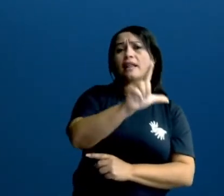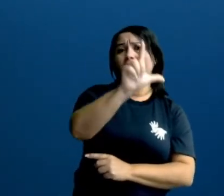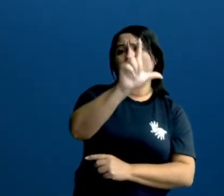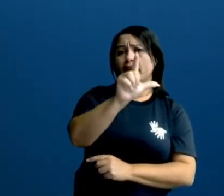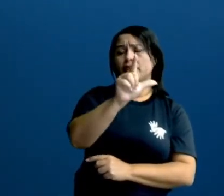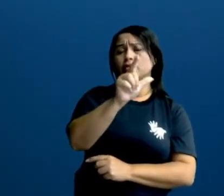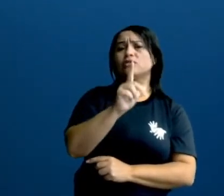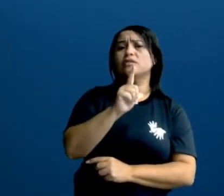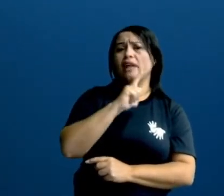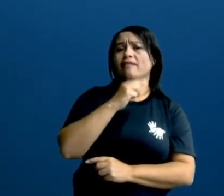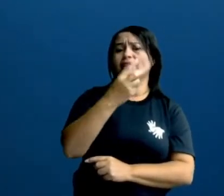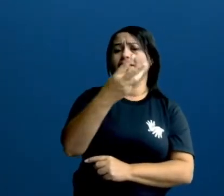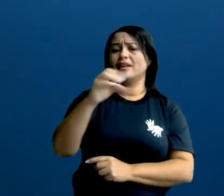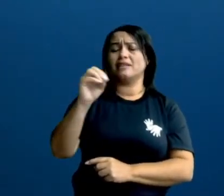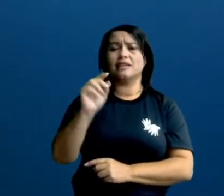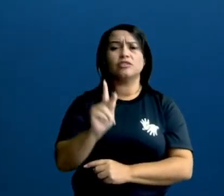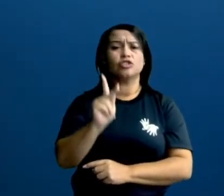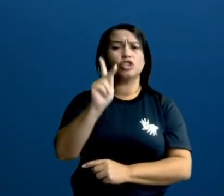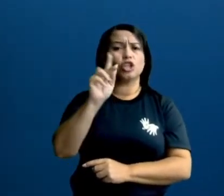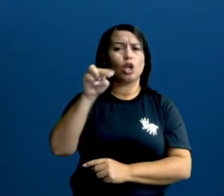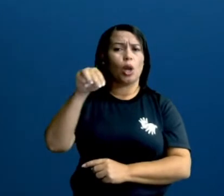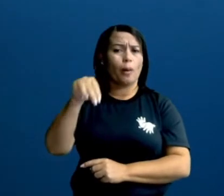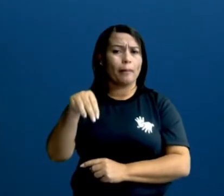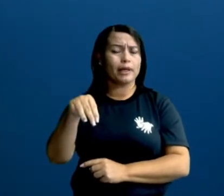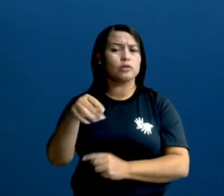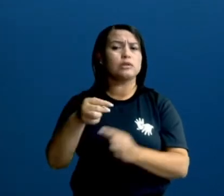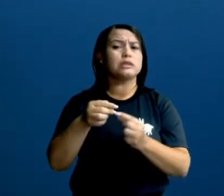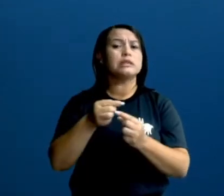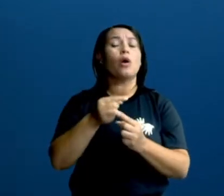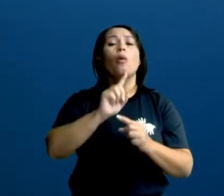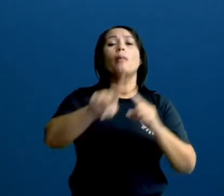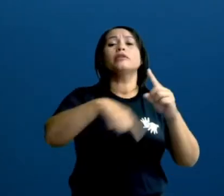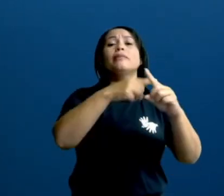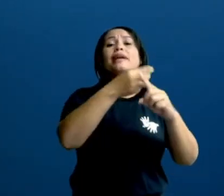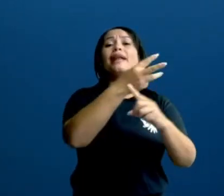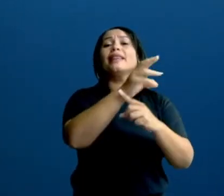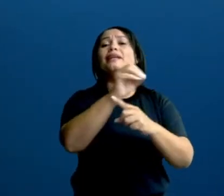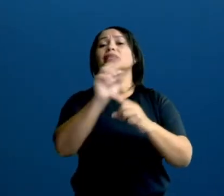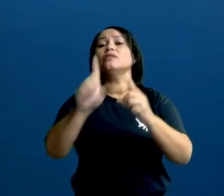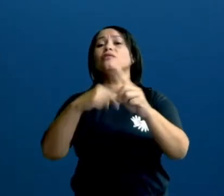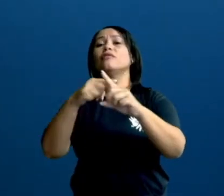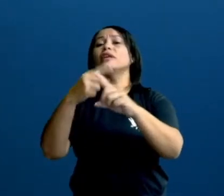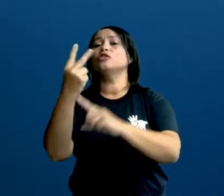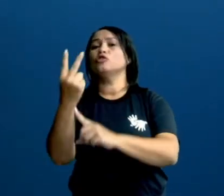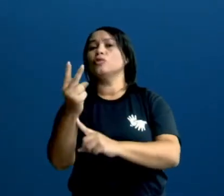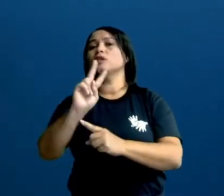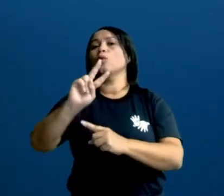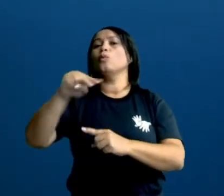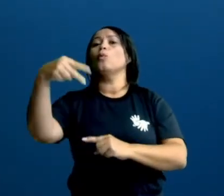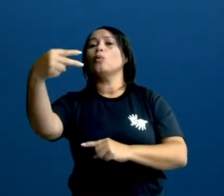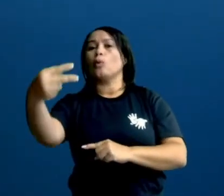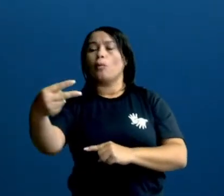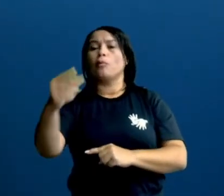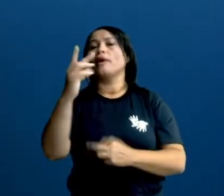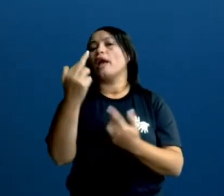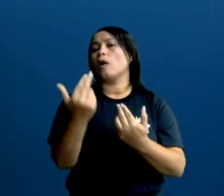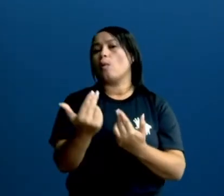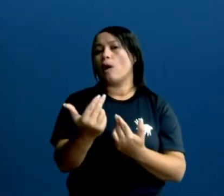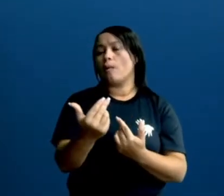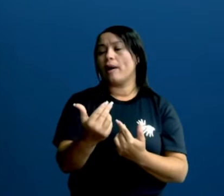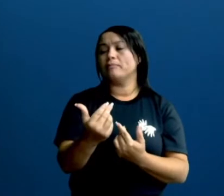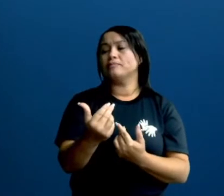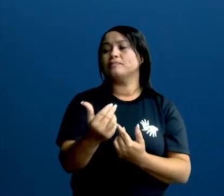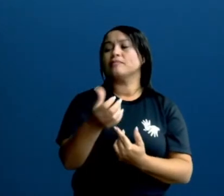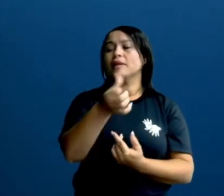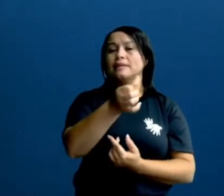300 quilômetros, eu vou só multiplicar, né? Isso 300 vezes 2, o dobro, que foi igual a quanto?